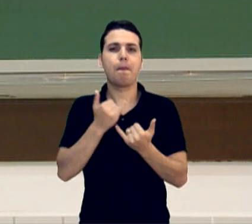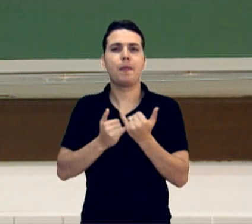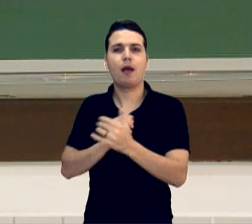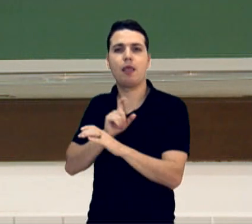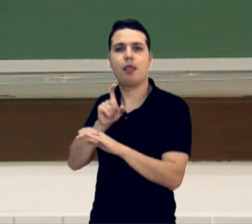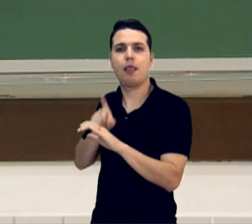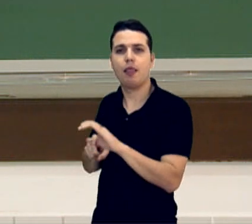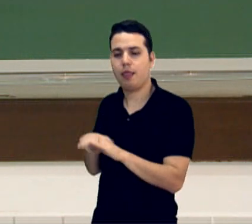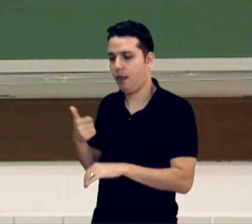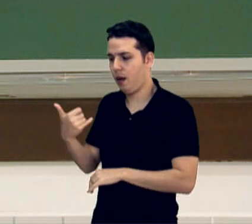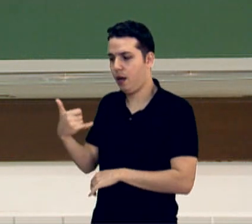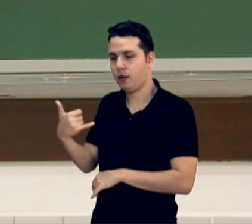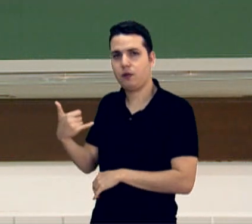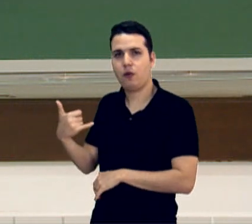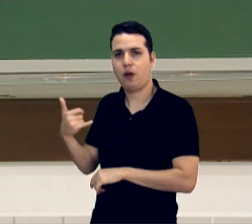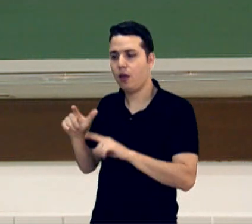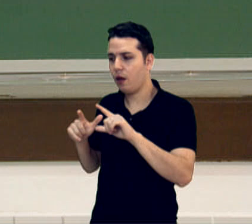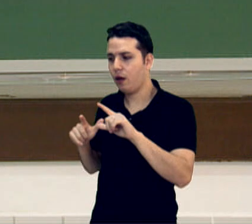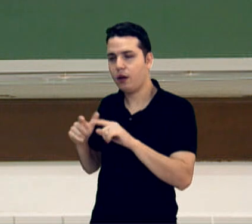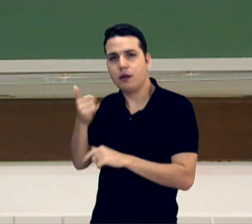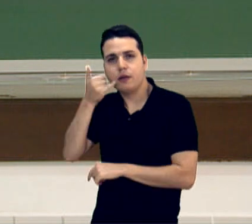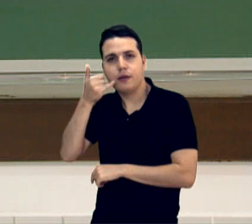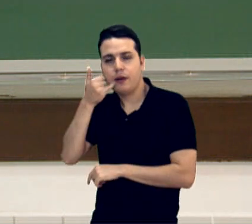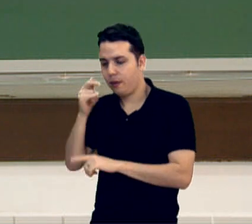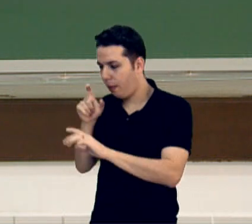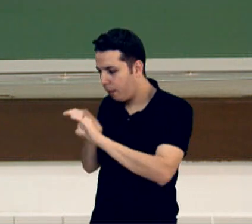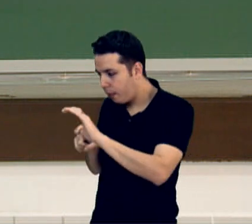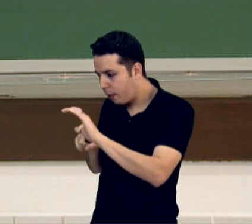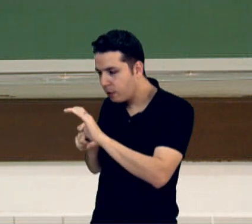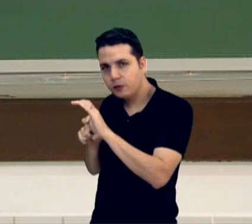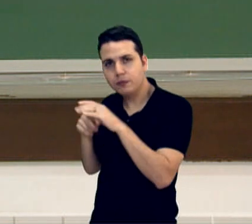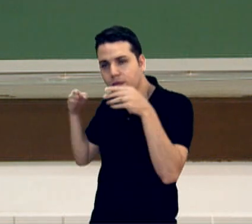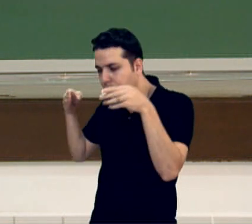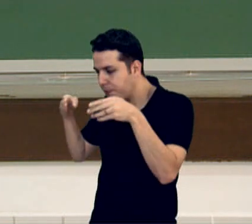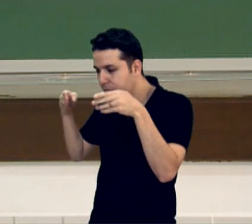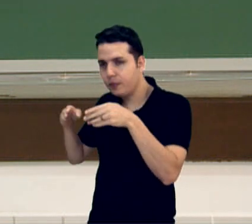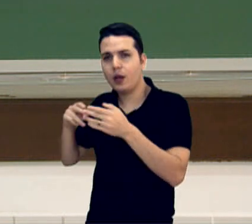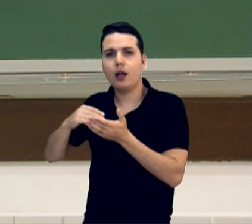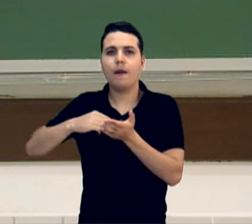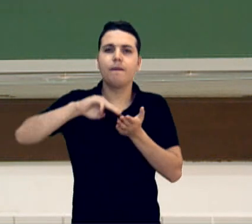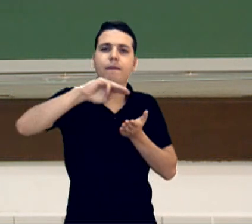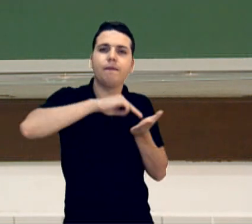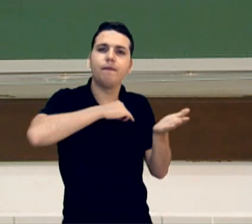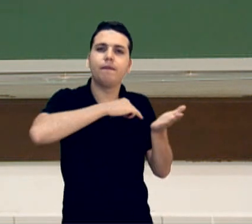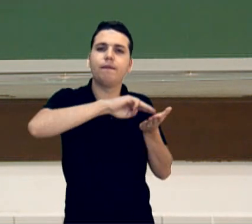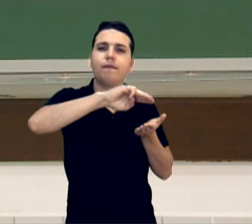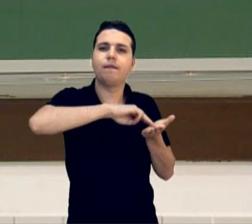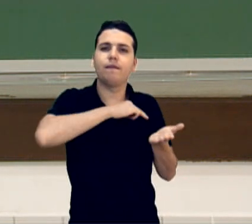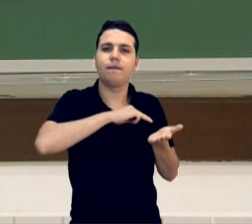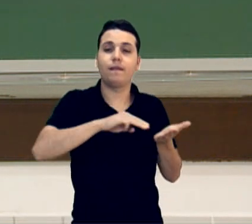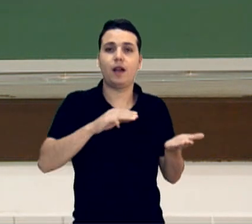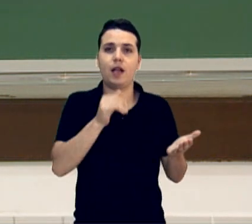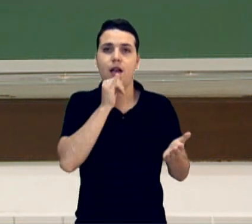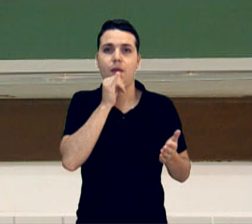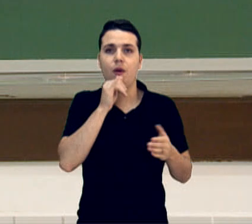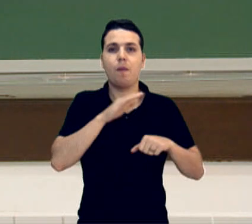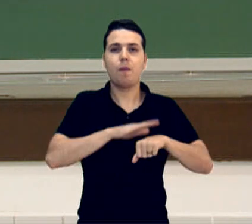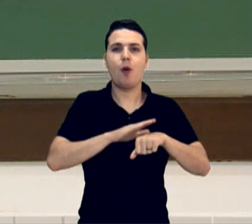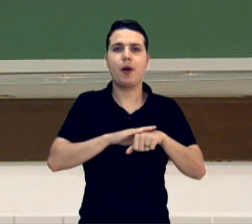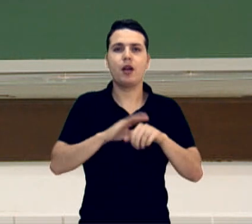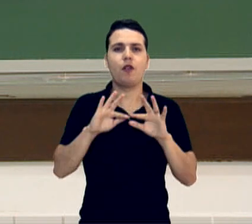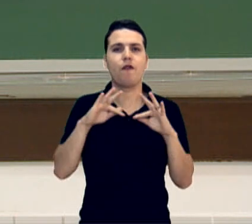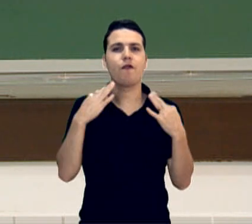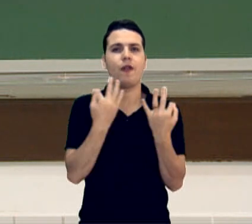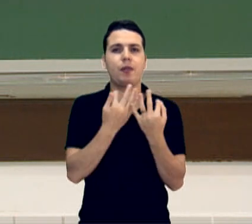dos telefones, dos celulares, né? E aí mandam mensagens o tempo todo, inclusive nos jantares, em